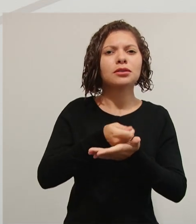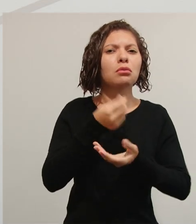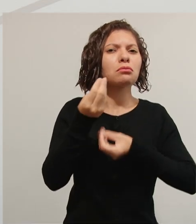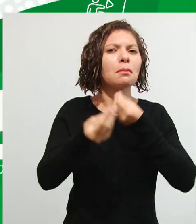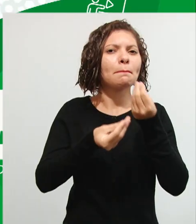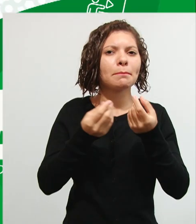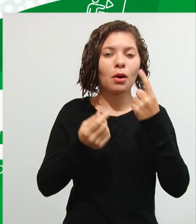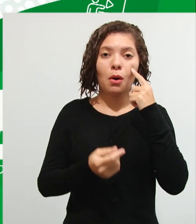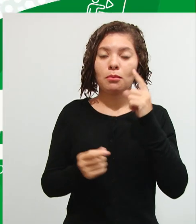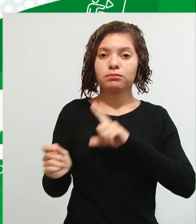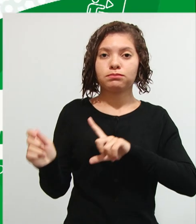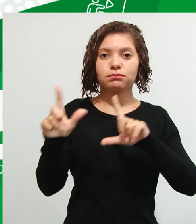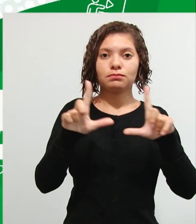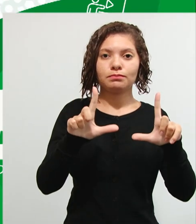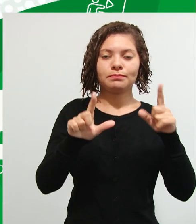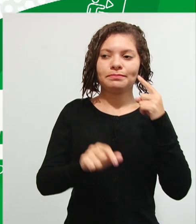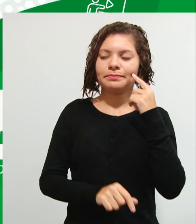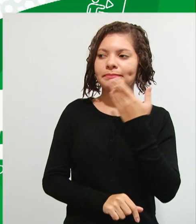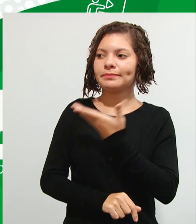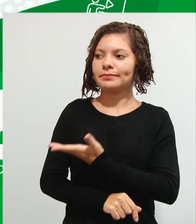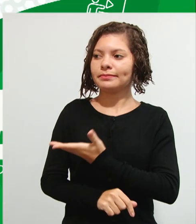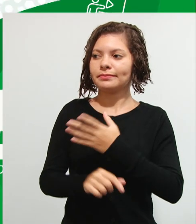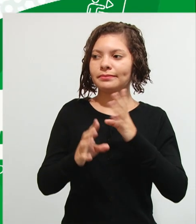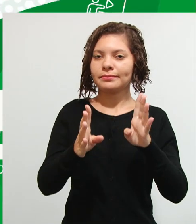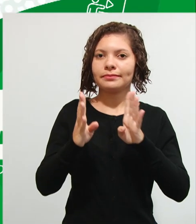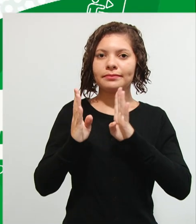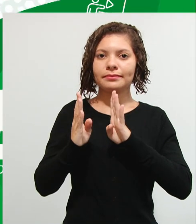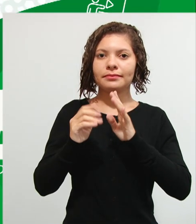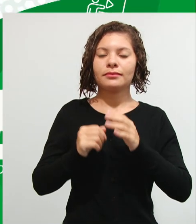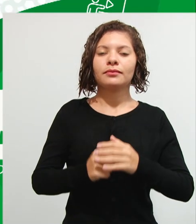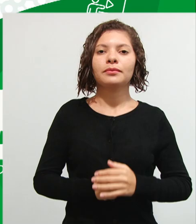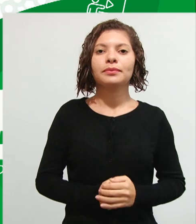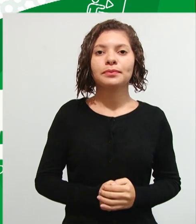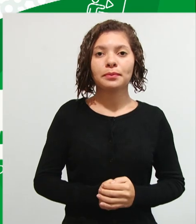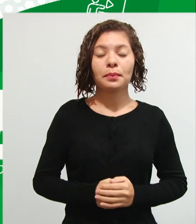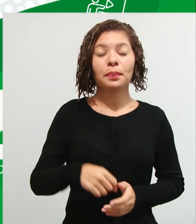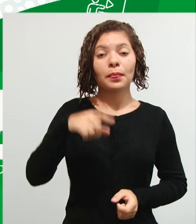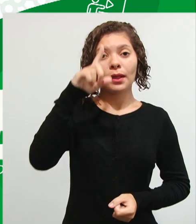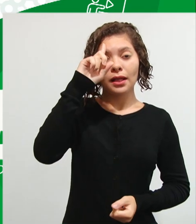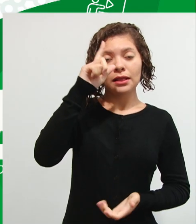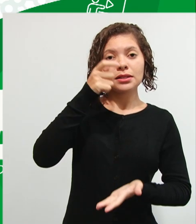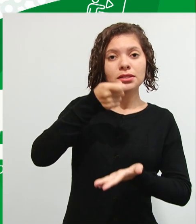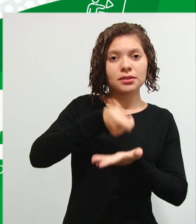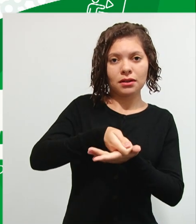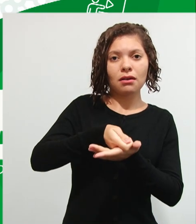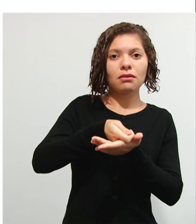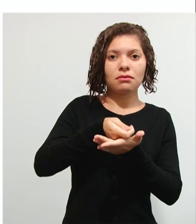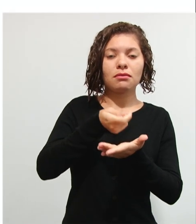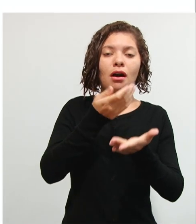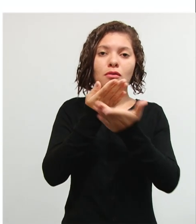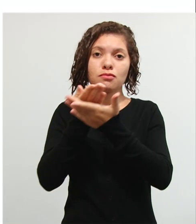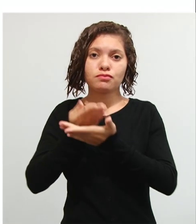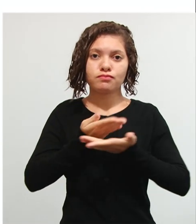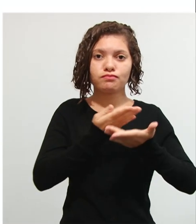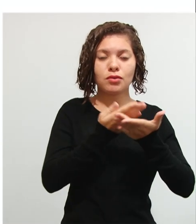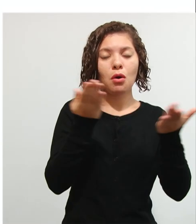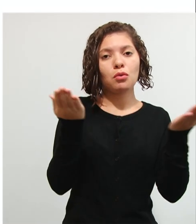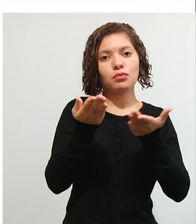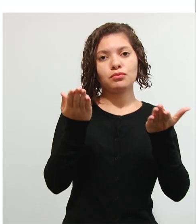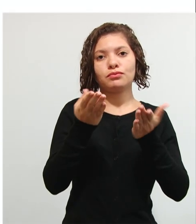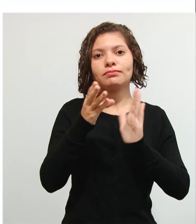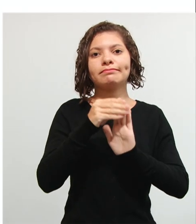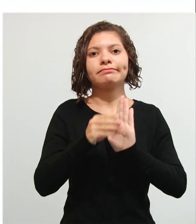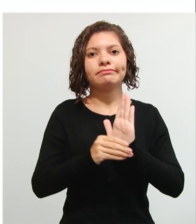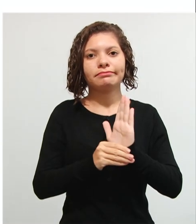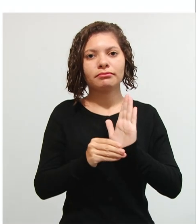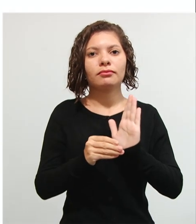nos slides a gente pode perceber. A tomada de decisão, então, vai ser o nosso objeto de estudo desse conteúdo.